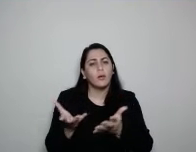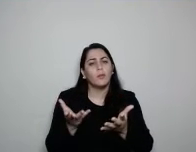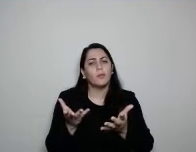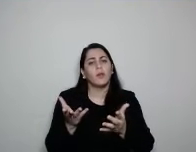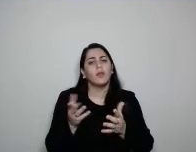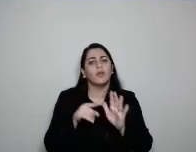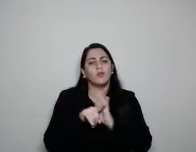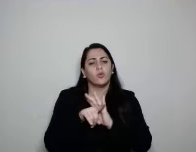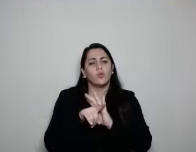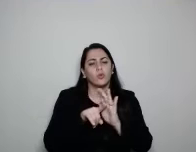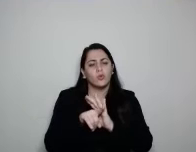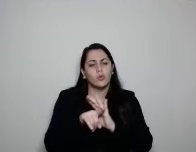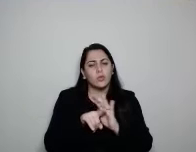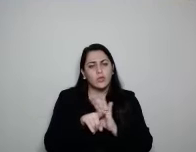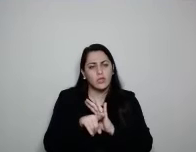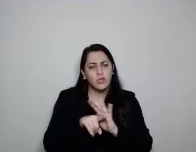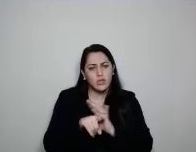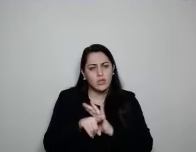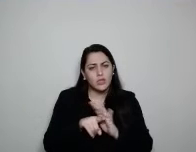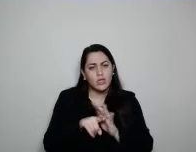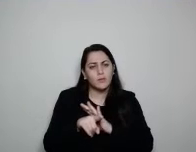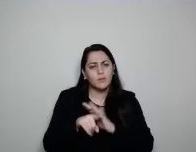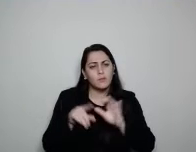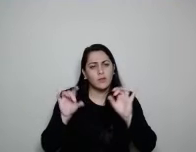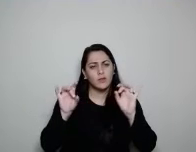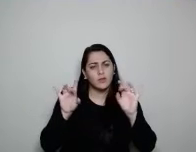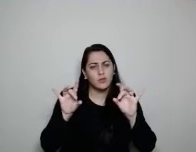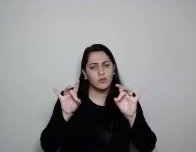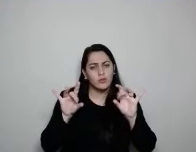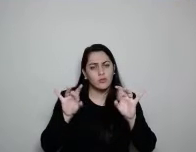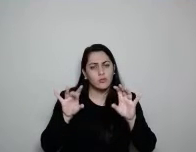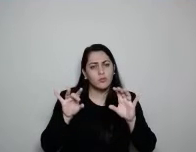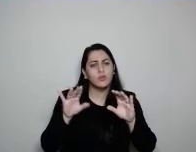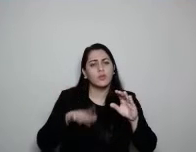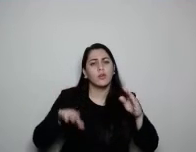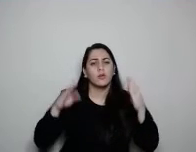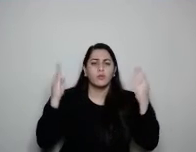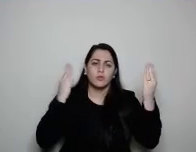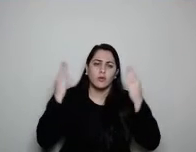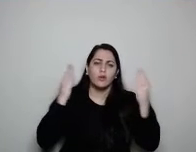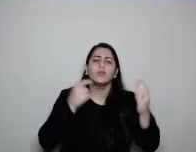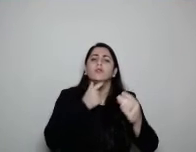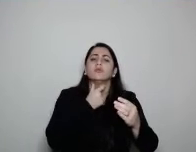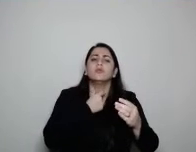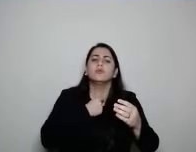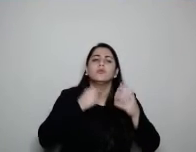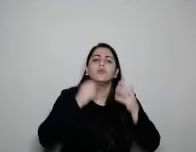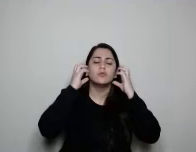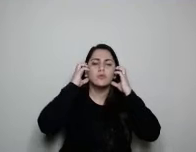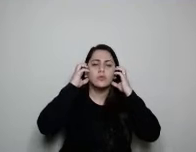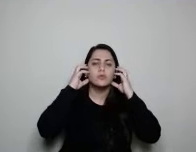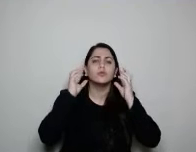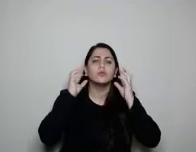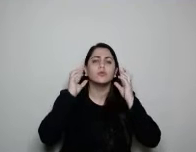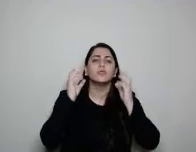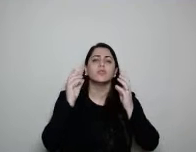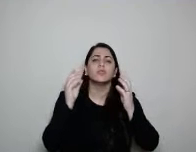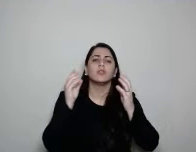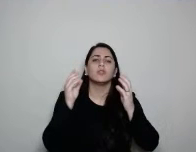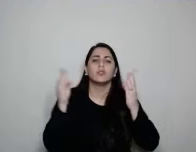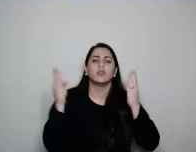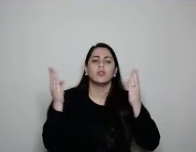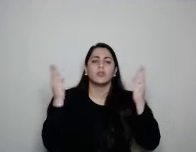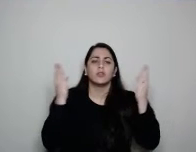psicoterapia, pedagogias, musicoterapeutas, neurologistas, etc. Então, a